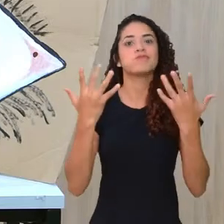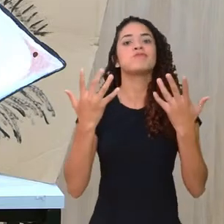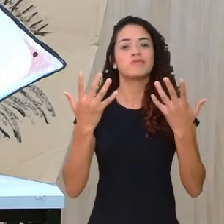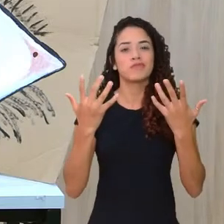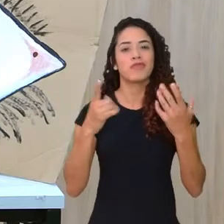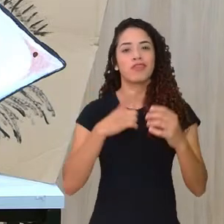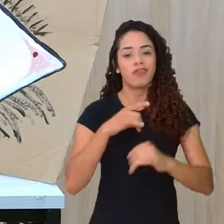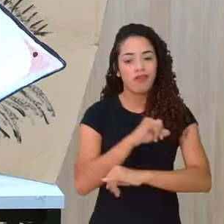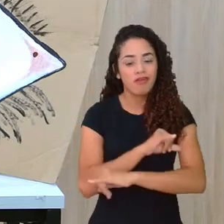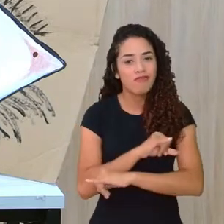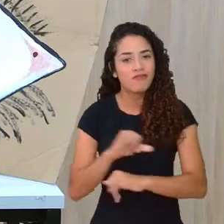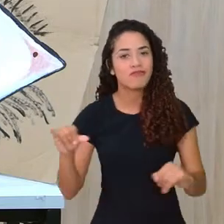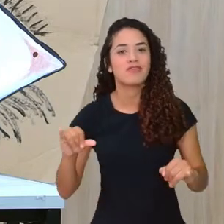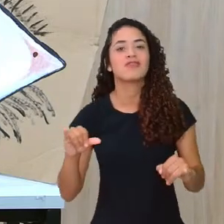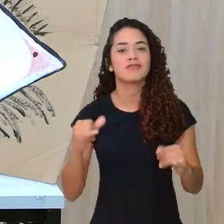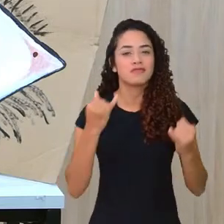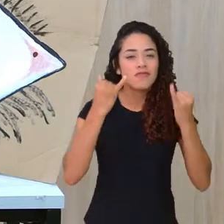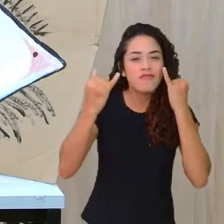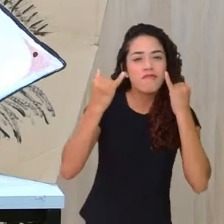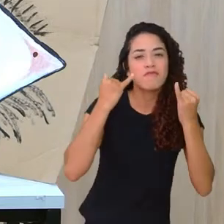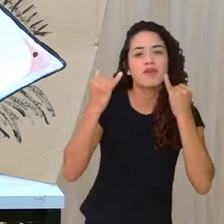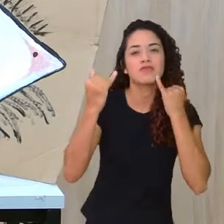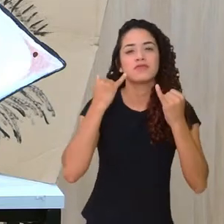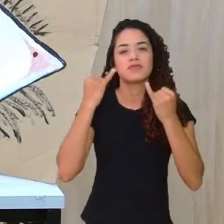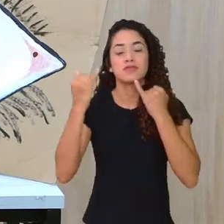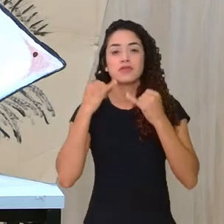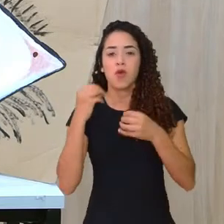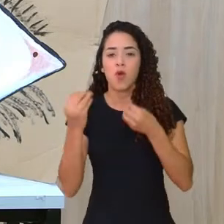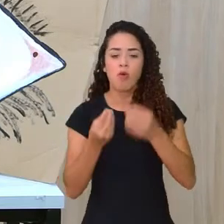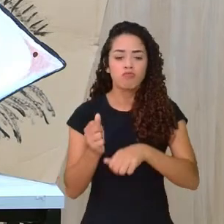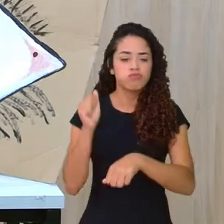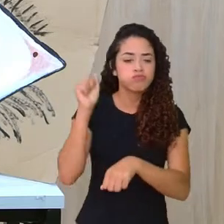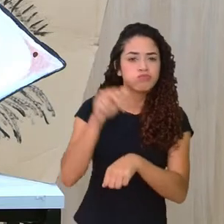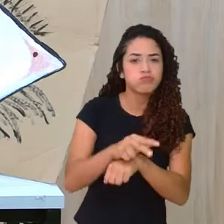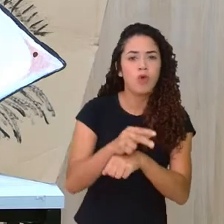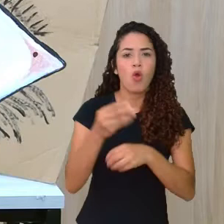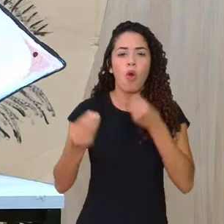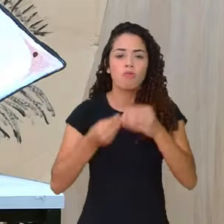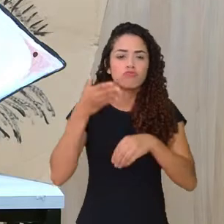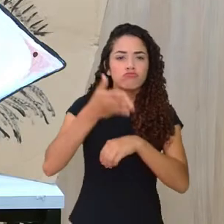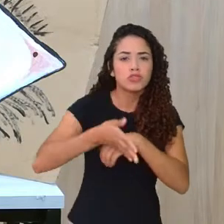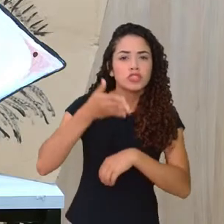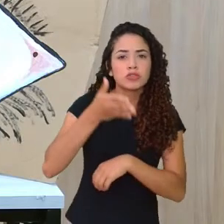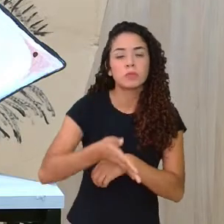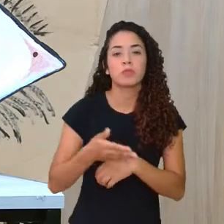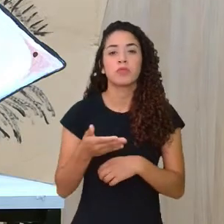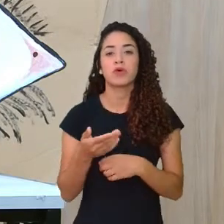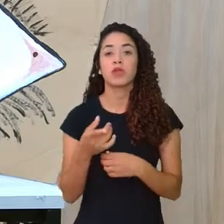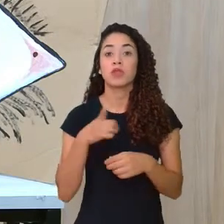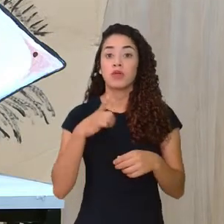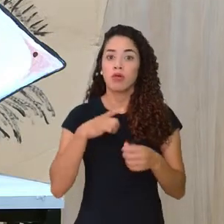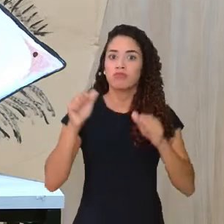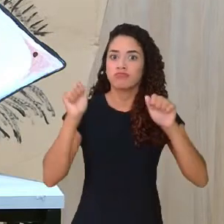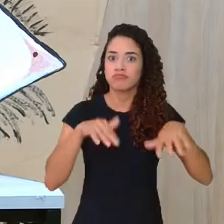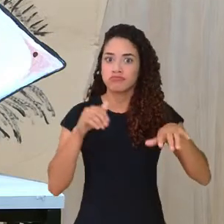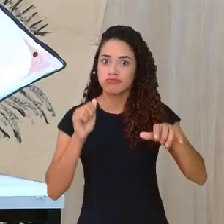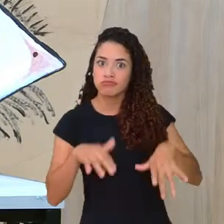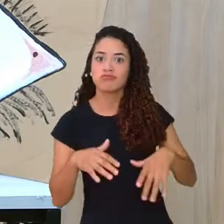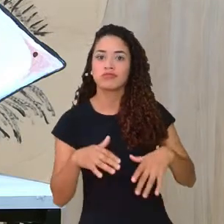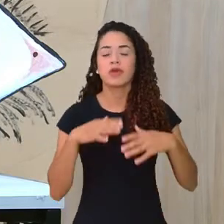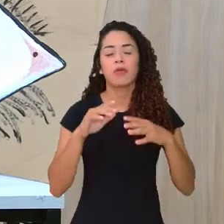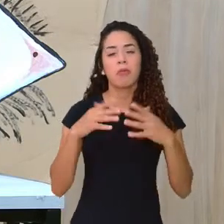aqueles avisos, né, de informação de como entrar, como acessar e também a questão aí do setembro. Mas vamos começar